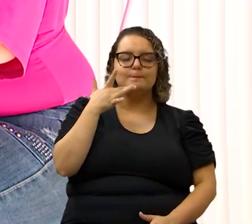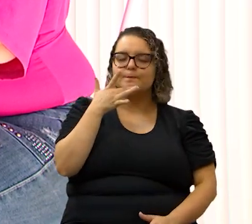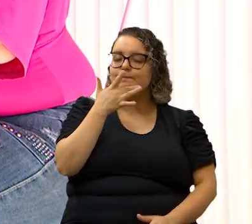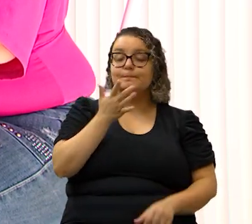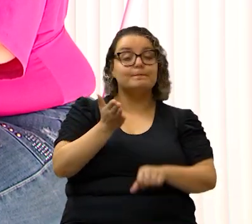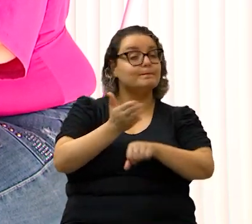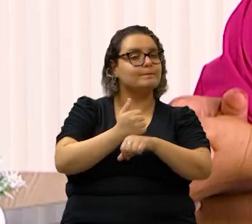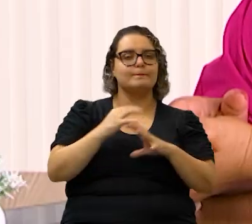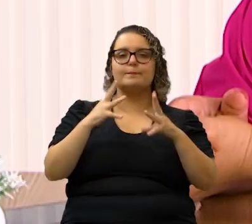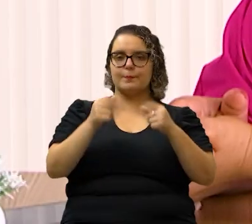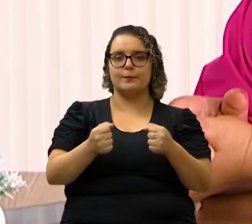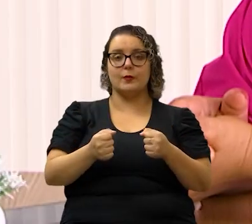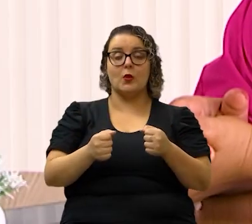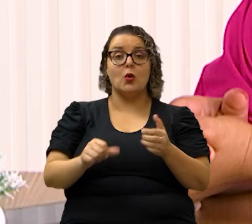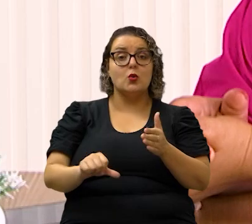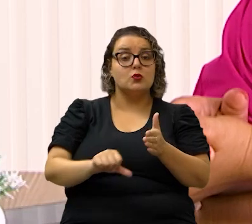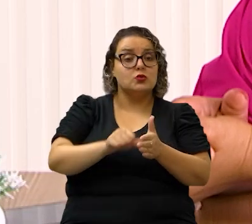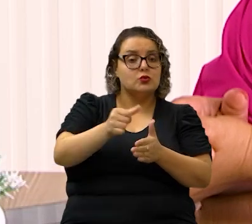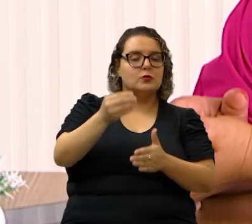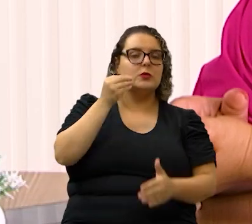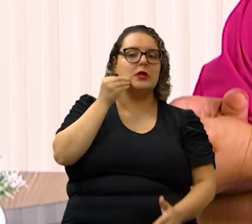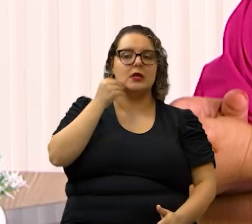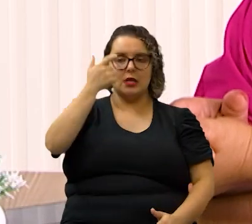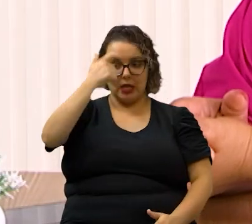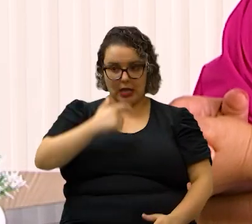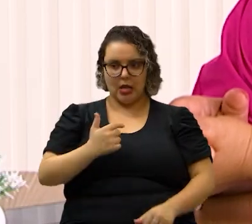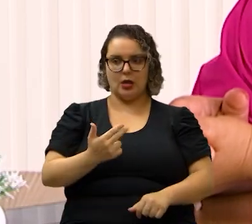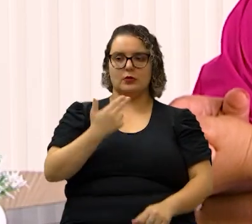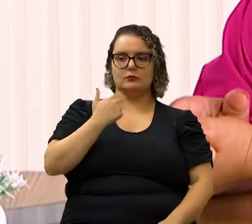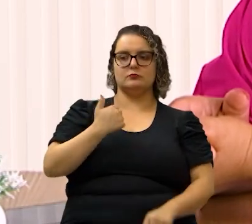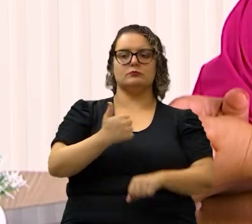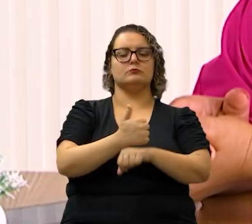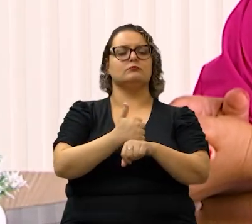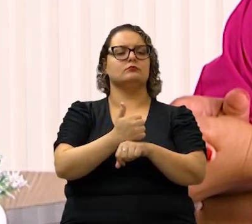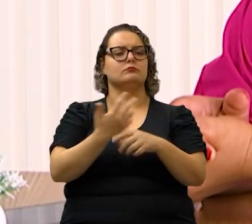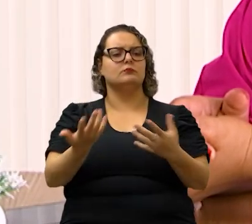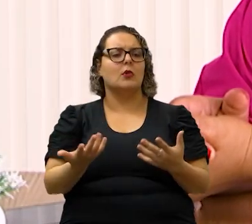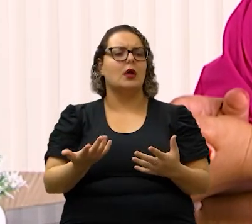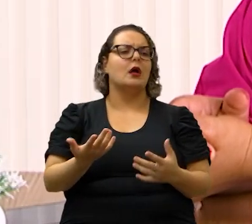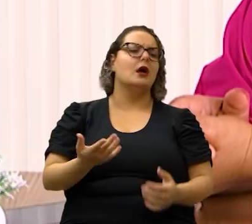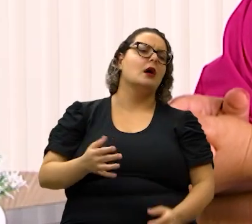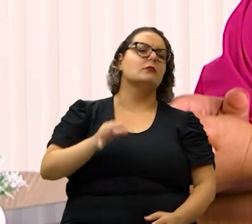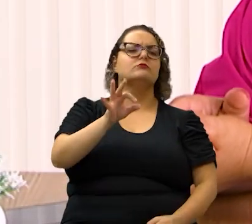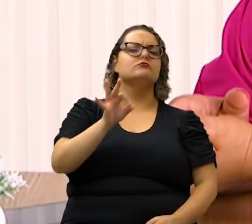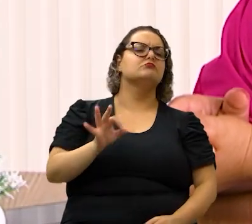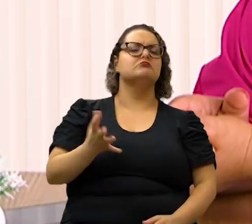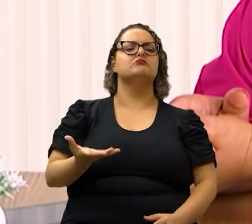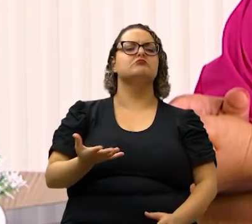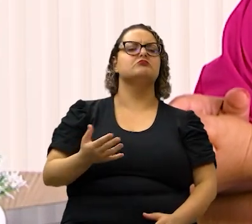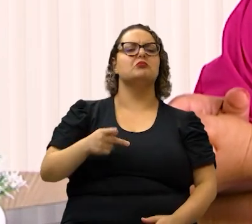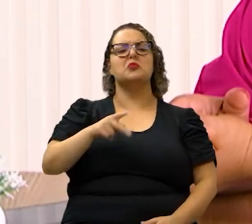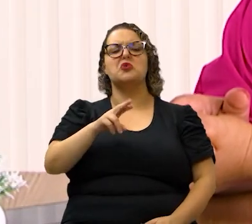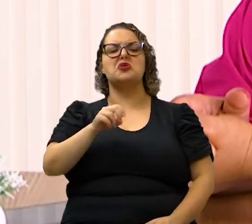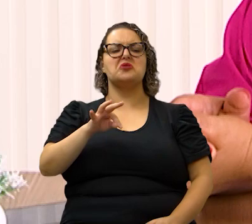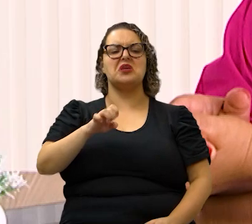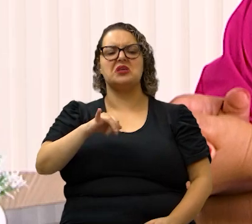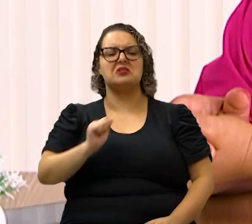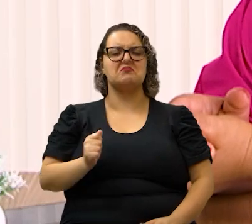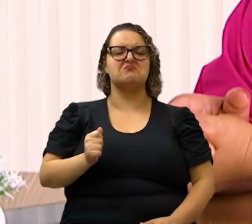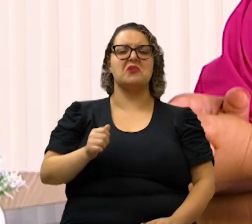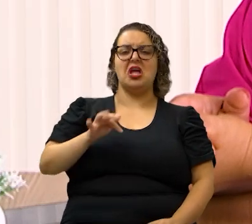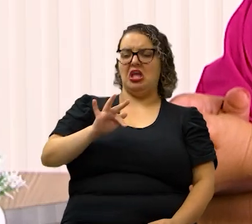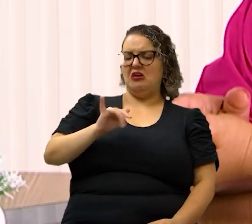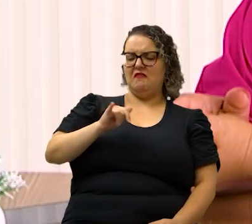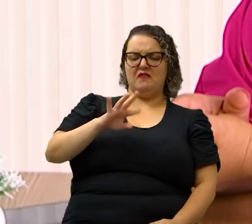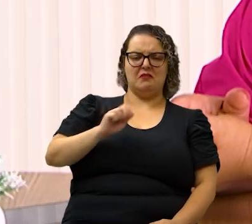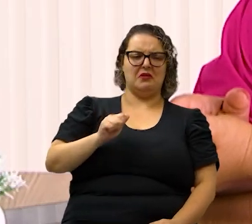gostosos antes de tudo. Então, quando a gente começou a fazer os primeiros testes, eu, nutricionista, coloquei tantos % de proteína, tanto de